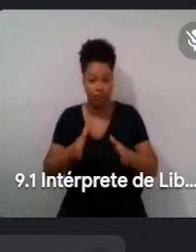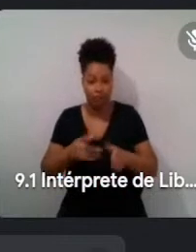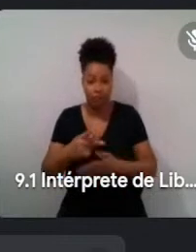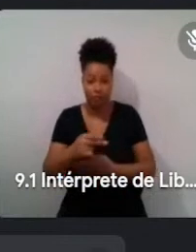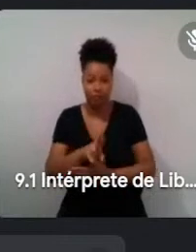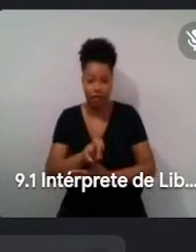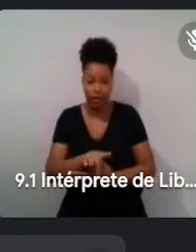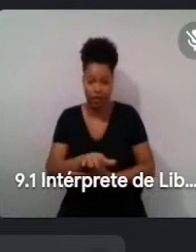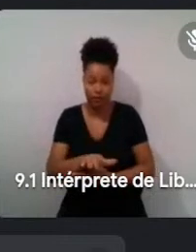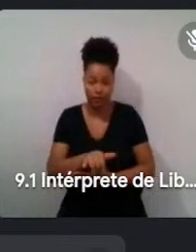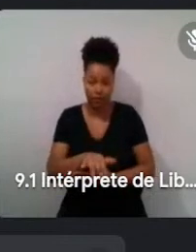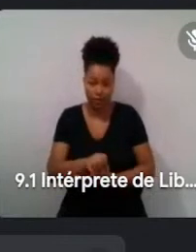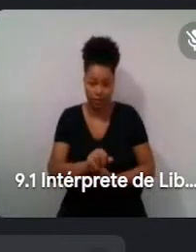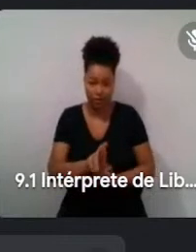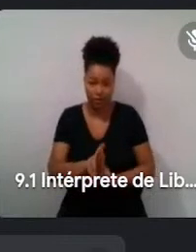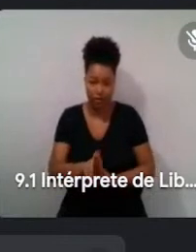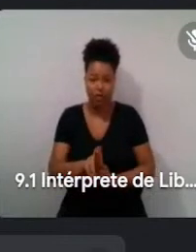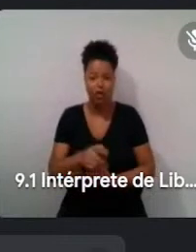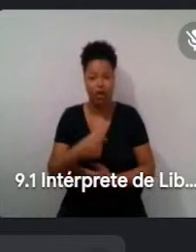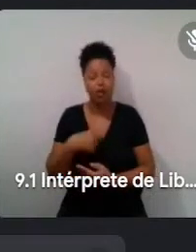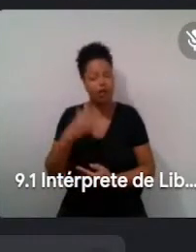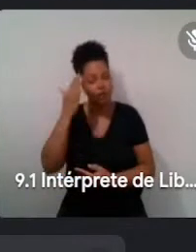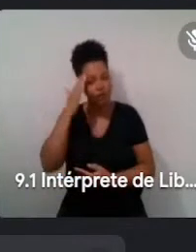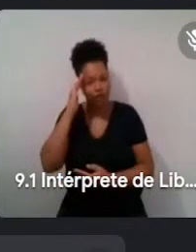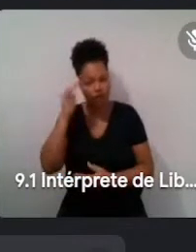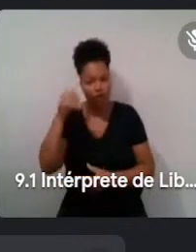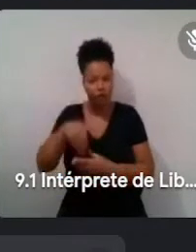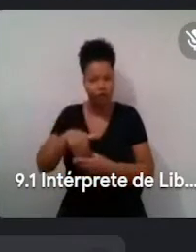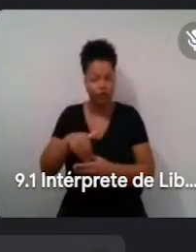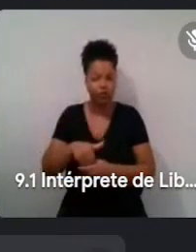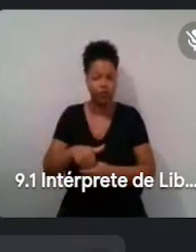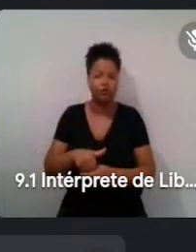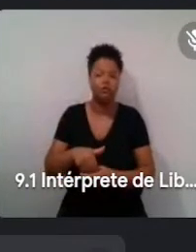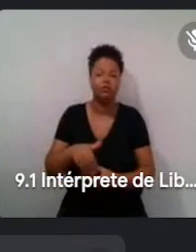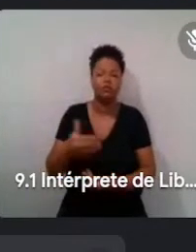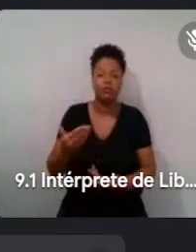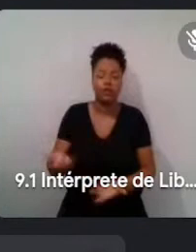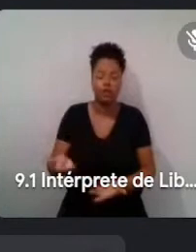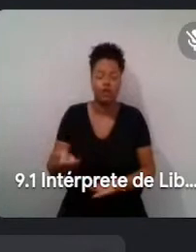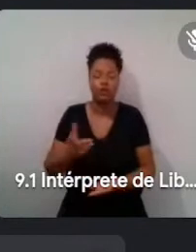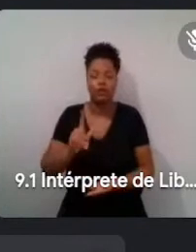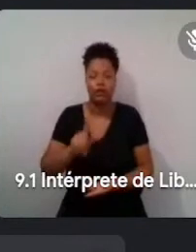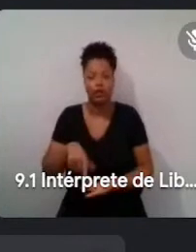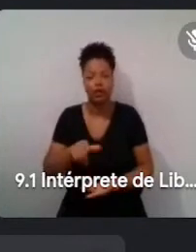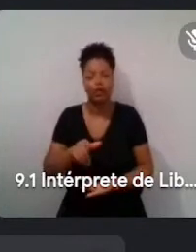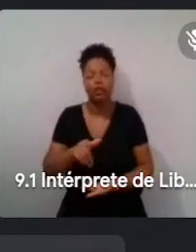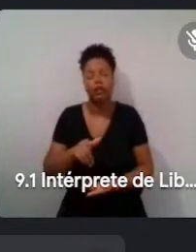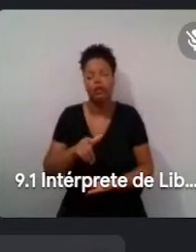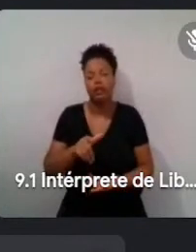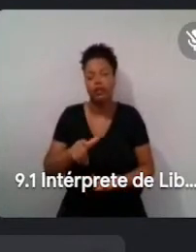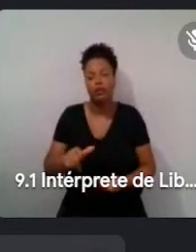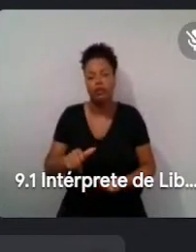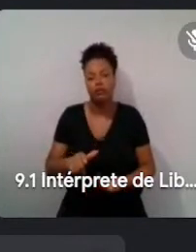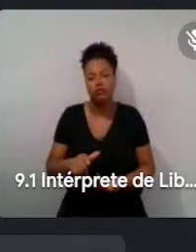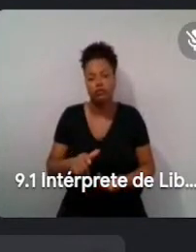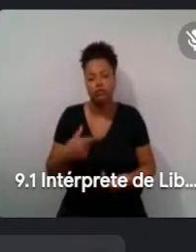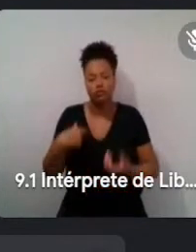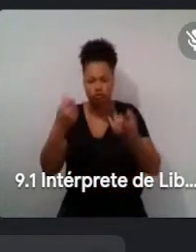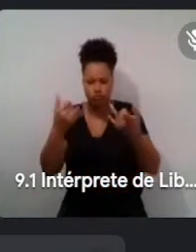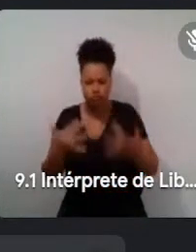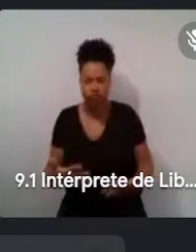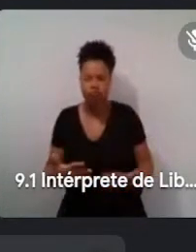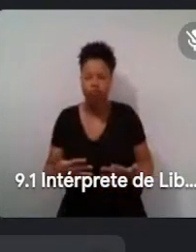que seria hipótese de nulidade absoluta e de conhecimento de ofício. Então, eu esclareço esses percalços